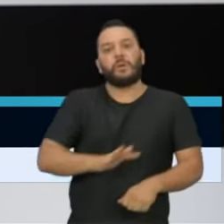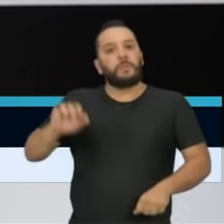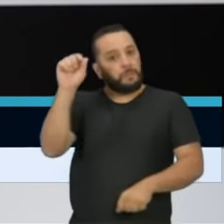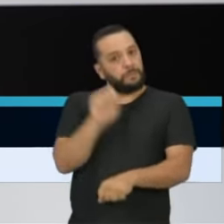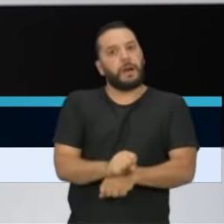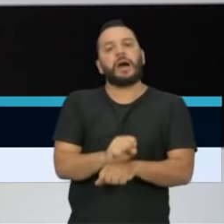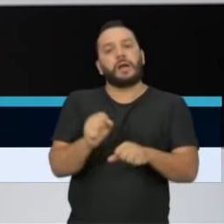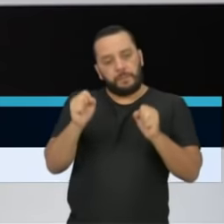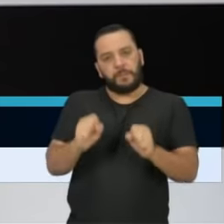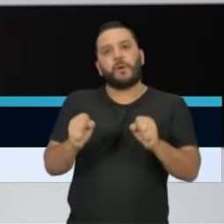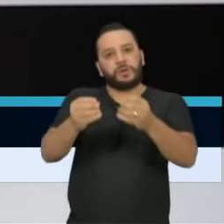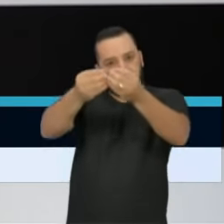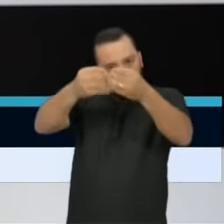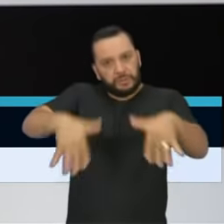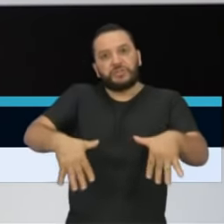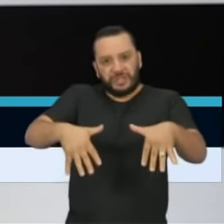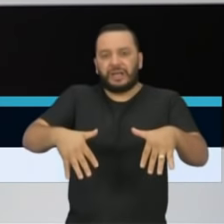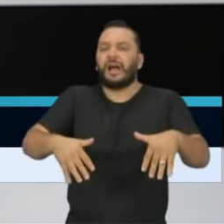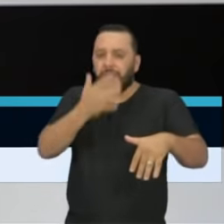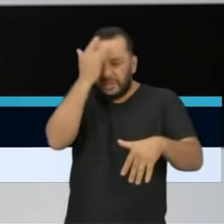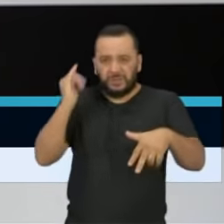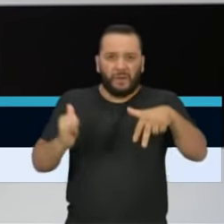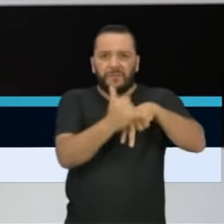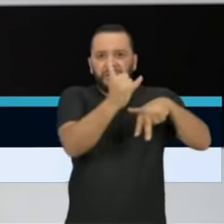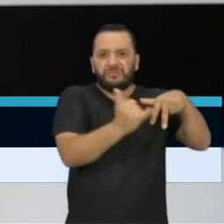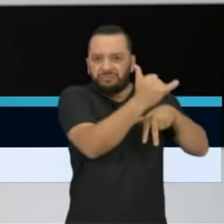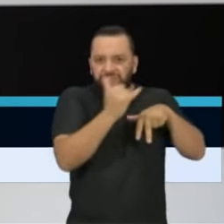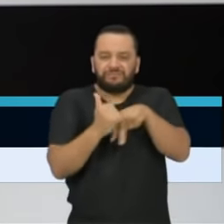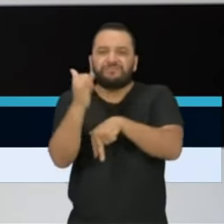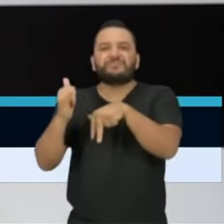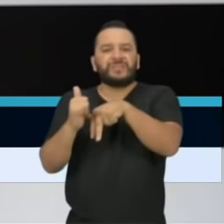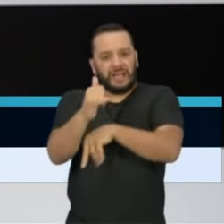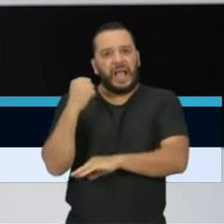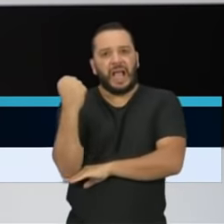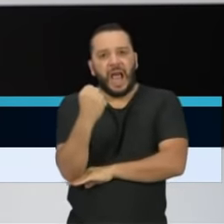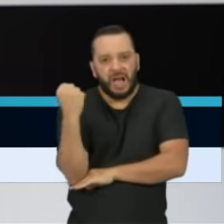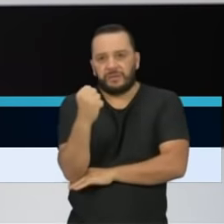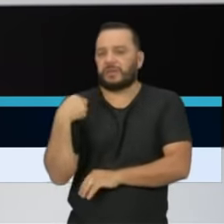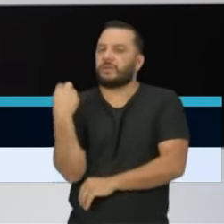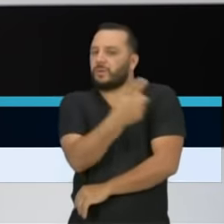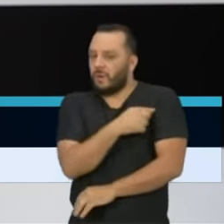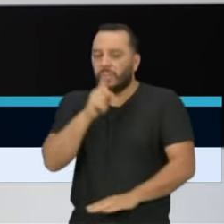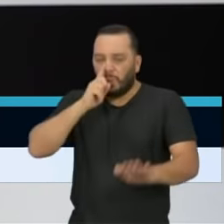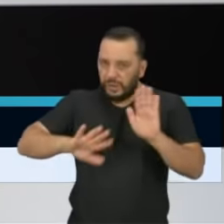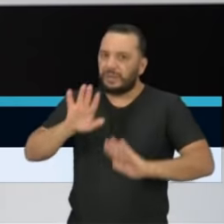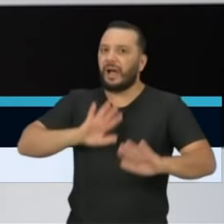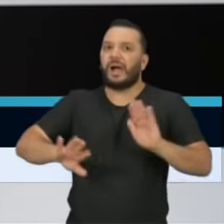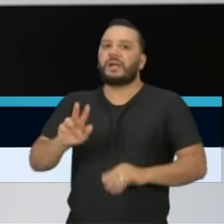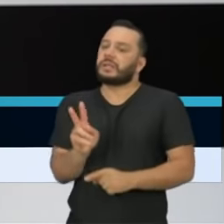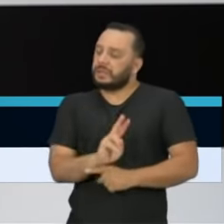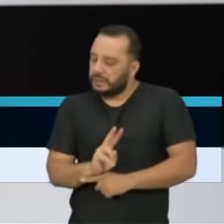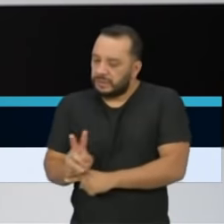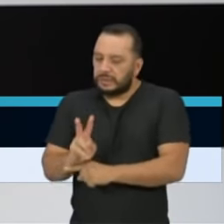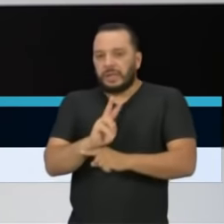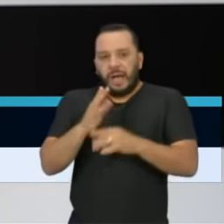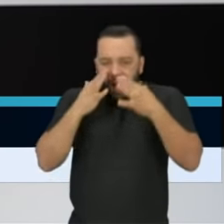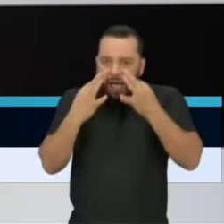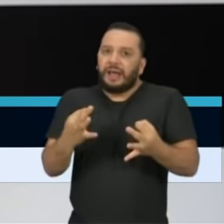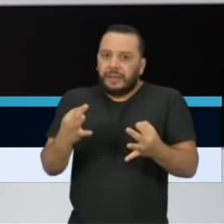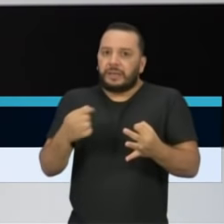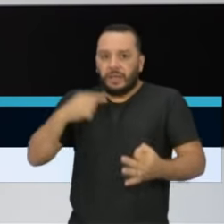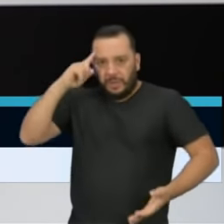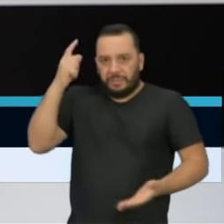provocar vítimas em uma situação gravíssima e que nós precisamos ter muito cuidado, muita cautela nas